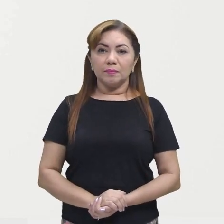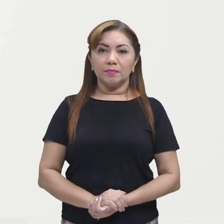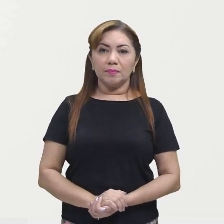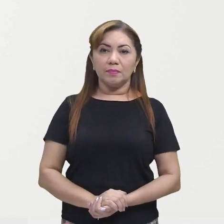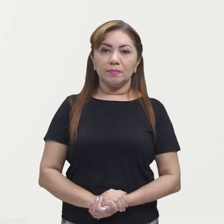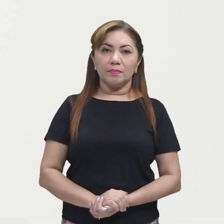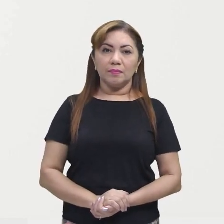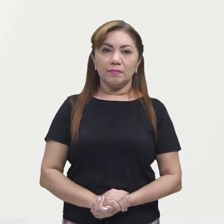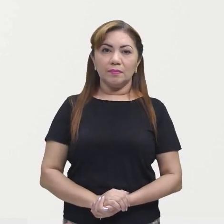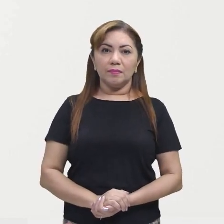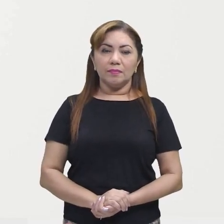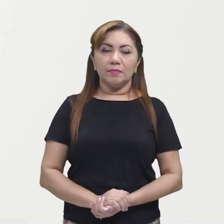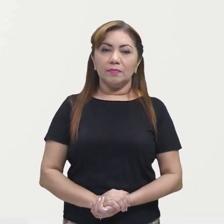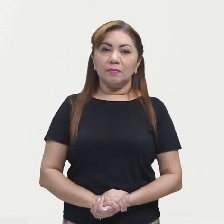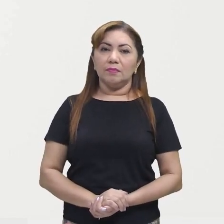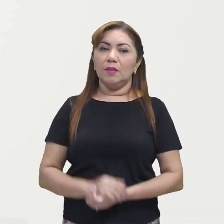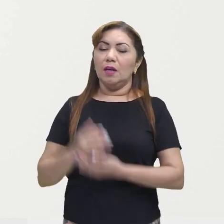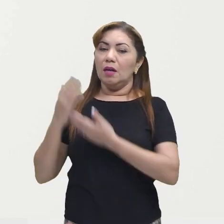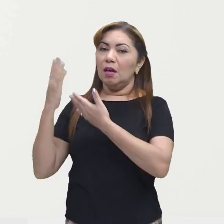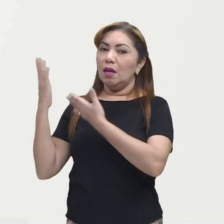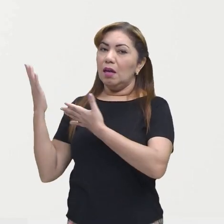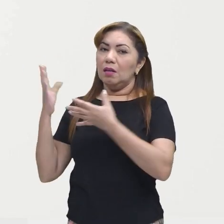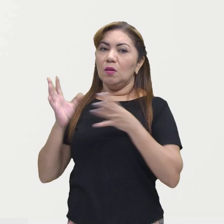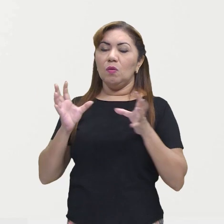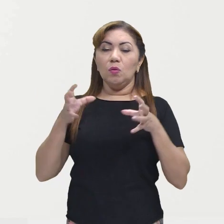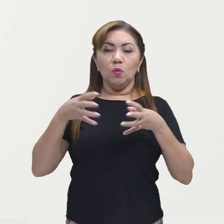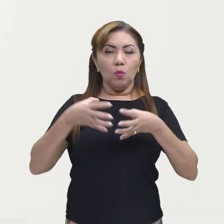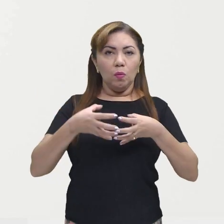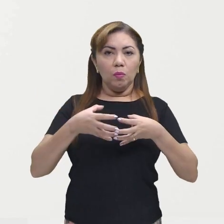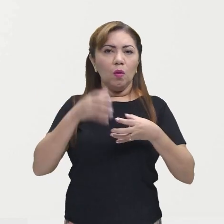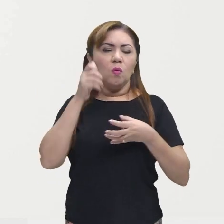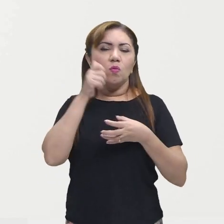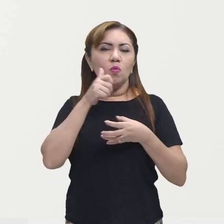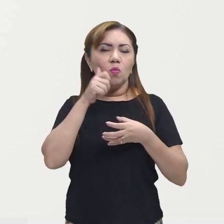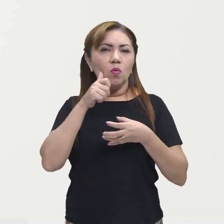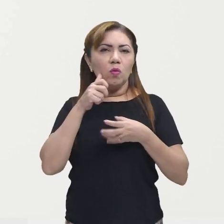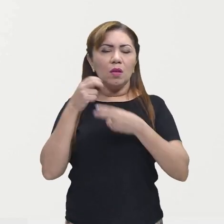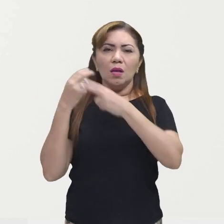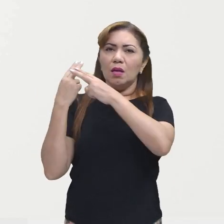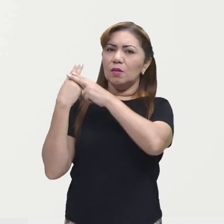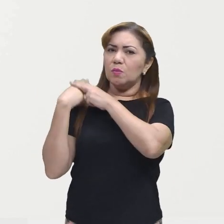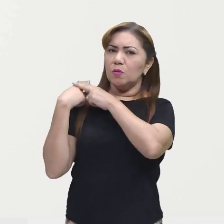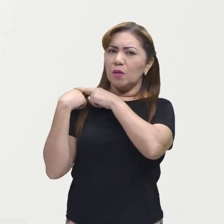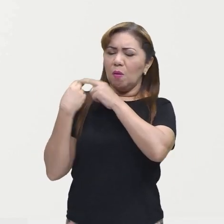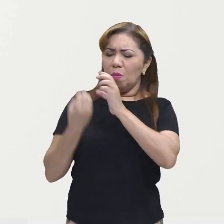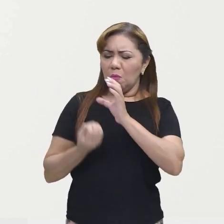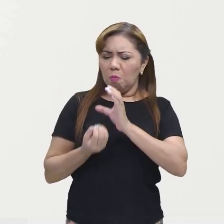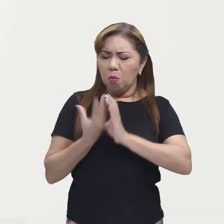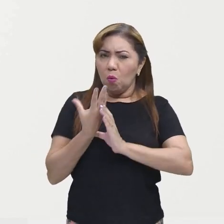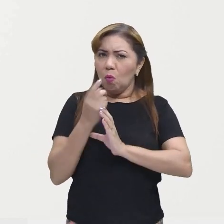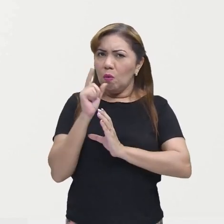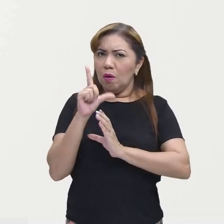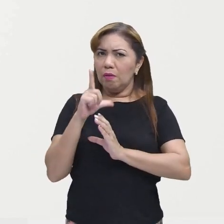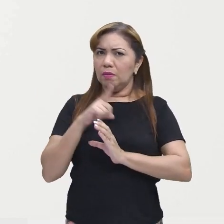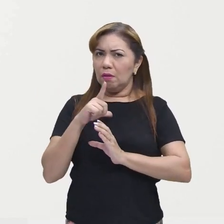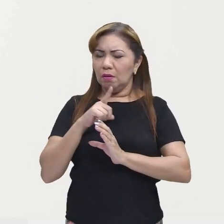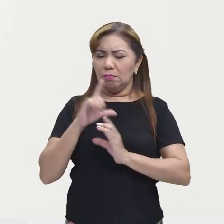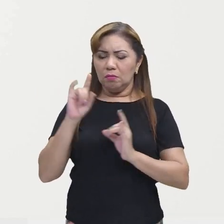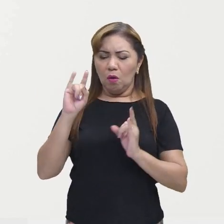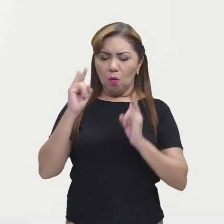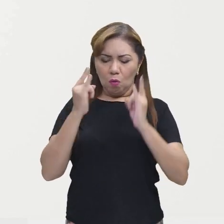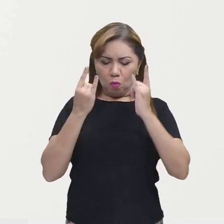Órgão reprodutor feminino. O sistema reprodutor feminino é responsável pela produção dos hormônios femininos e também